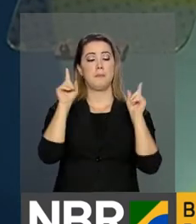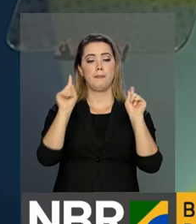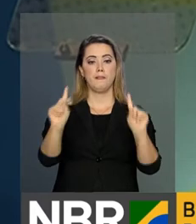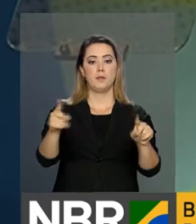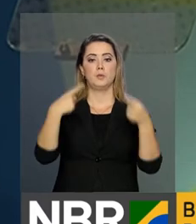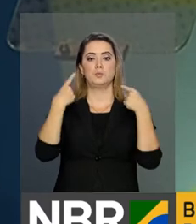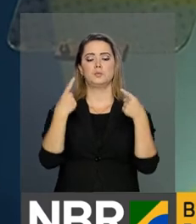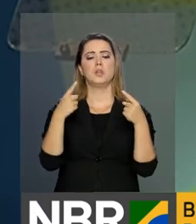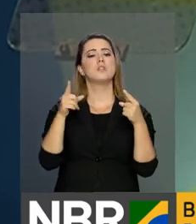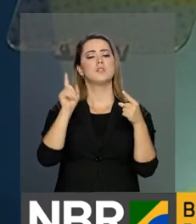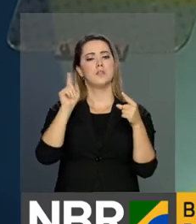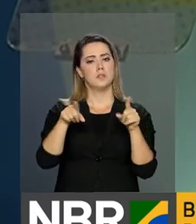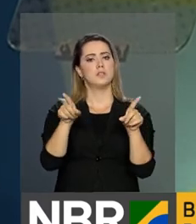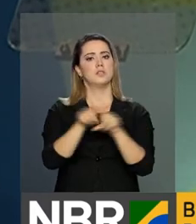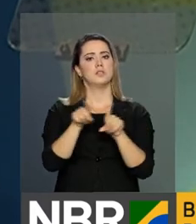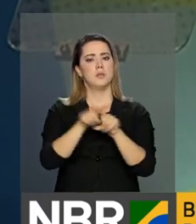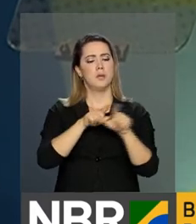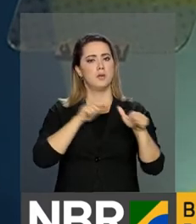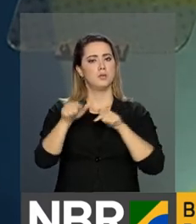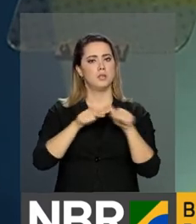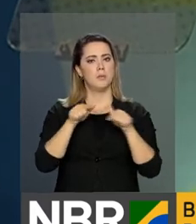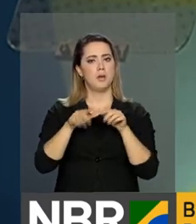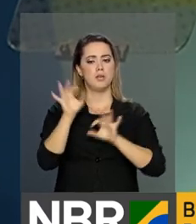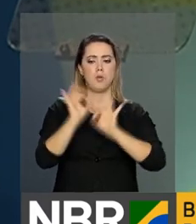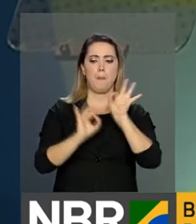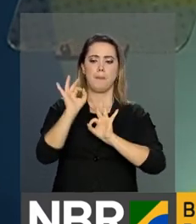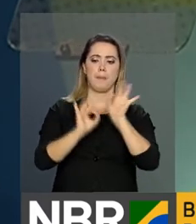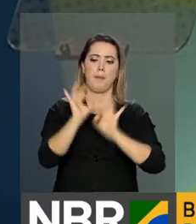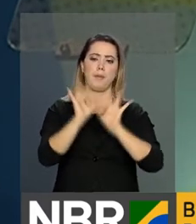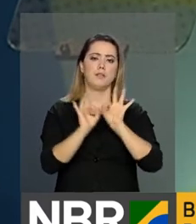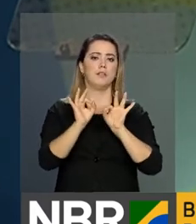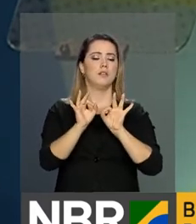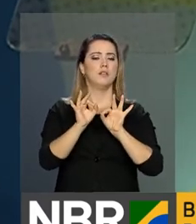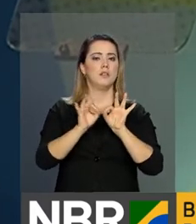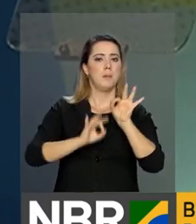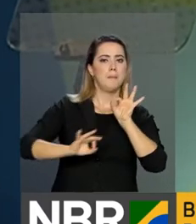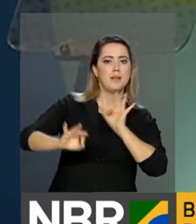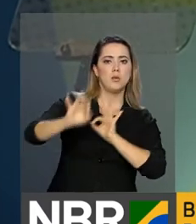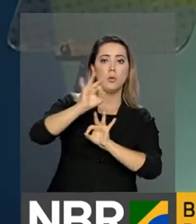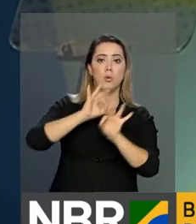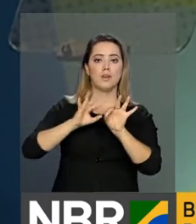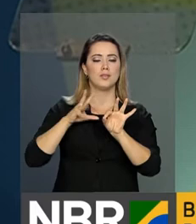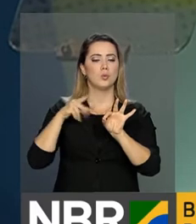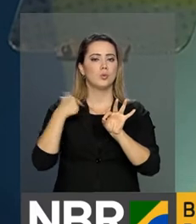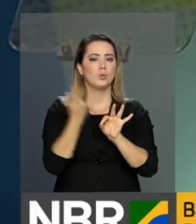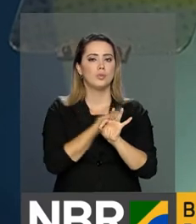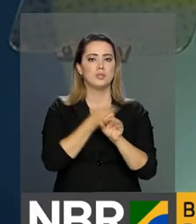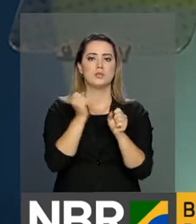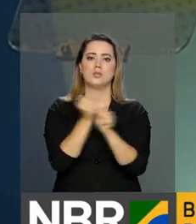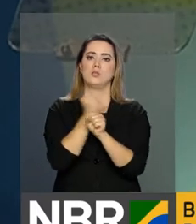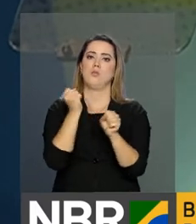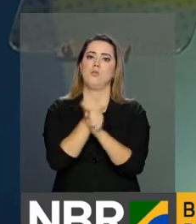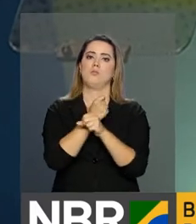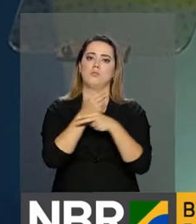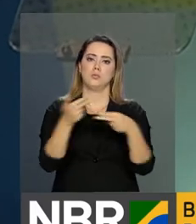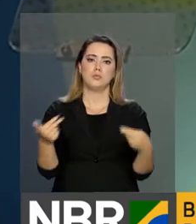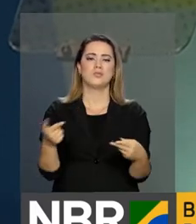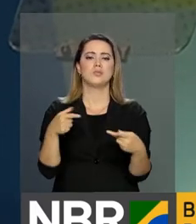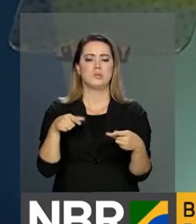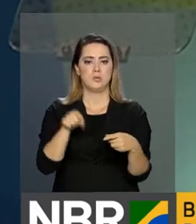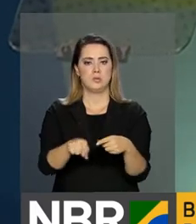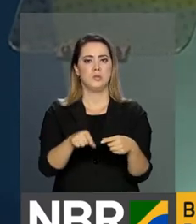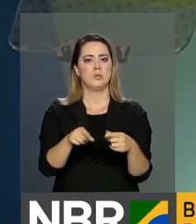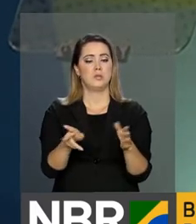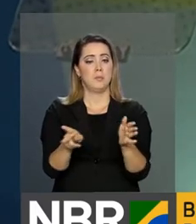ainda a missão de aprimorar nossa infraestrutura física, que é medida